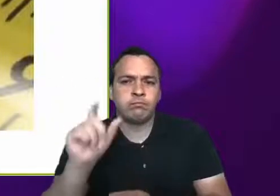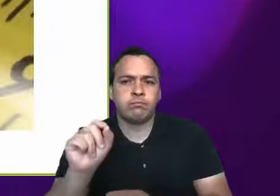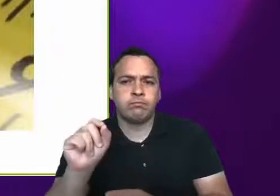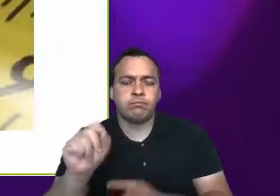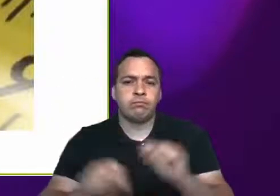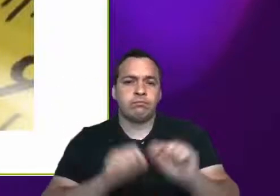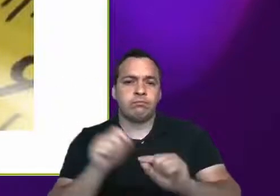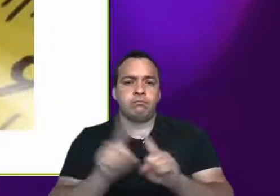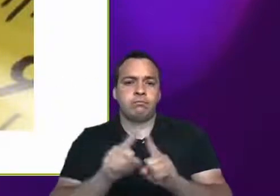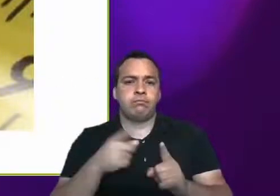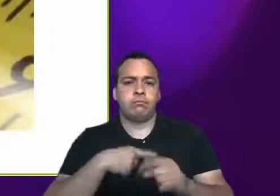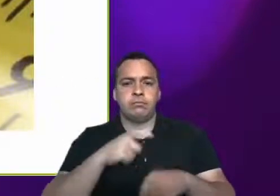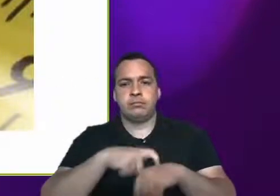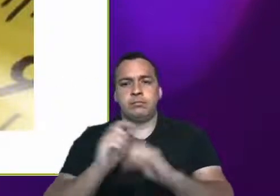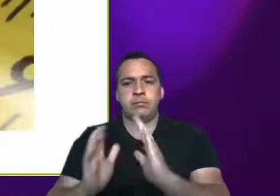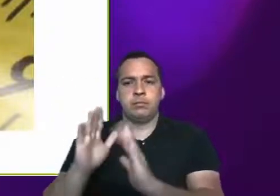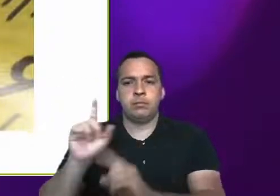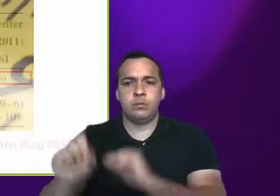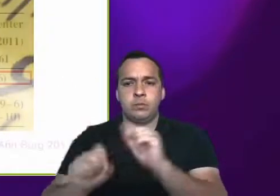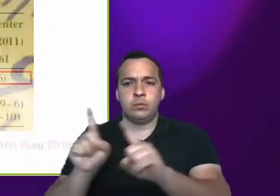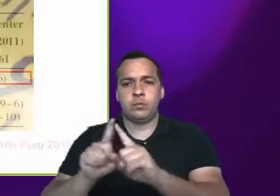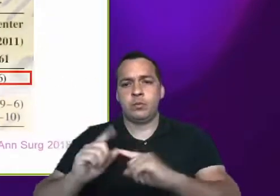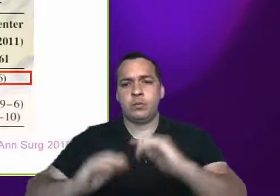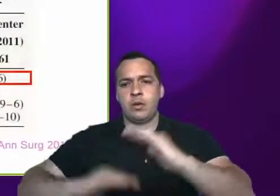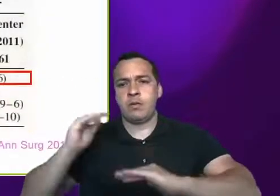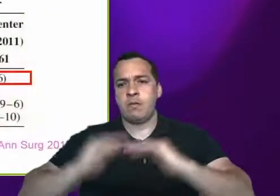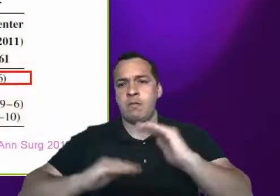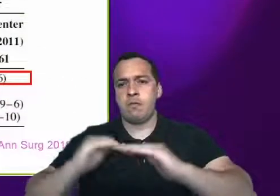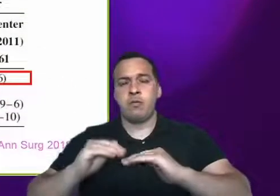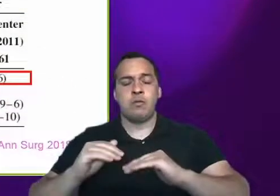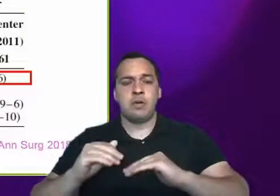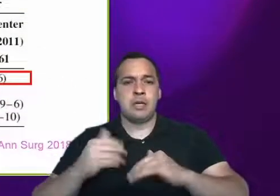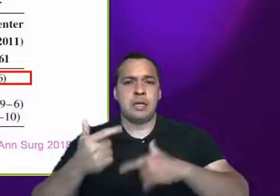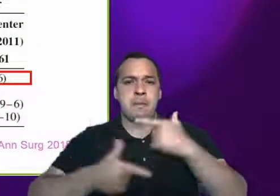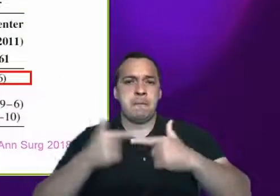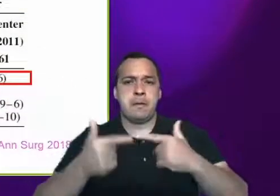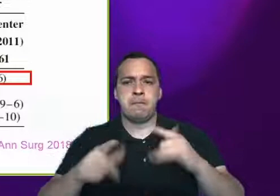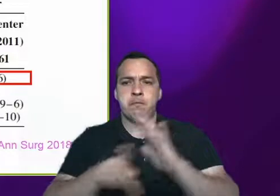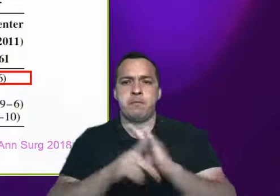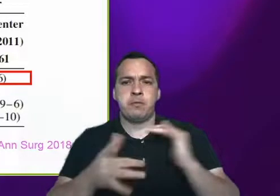a carga tumoral, com o tempo e com a função do fígado.